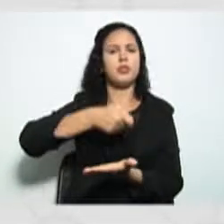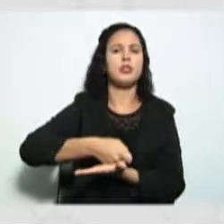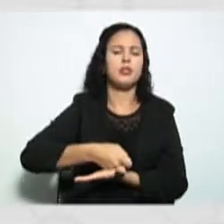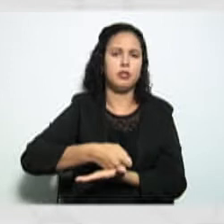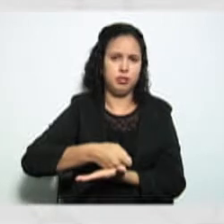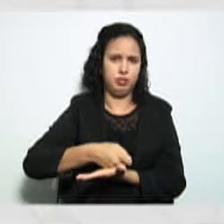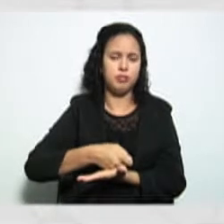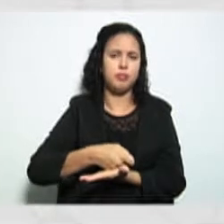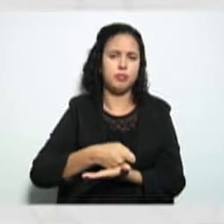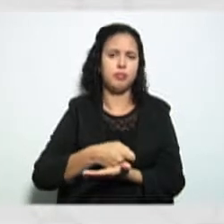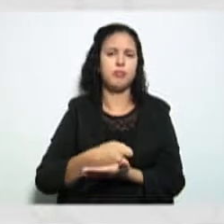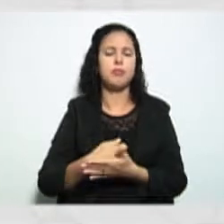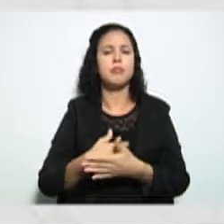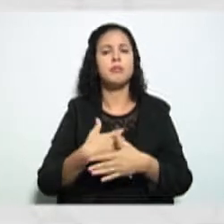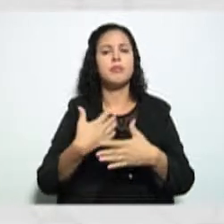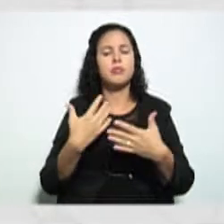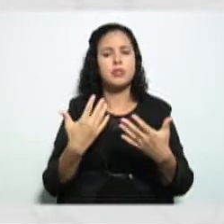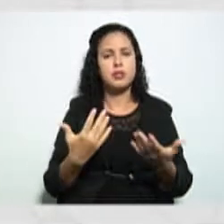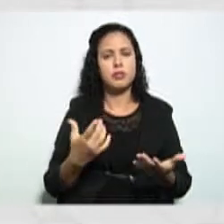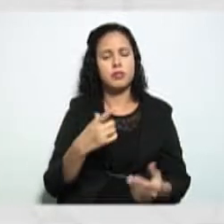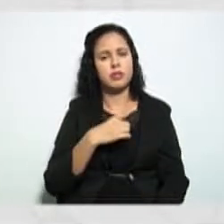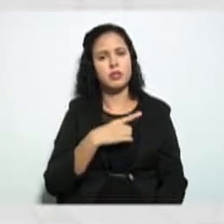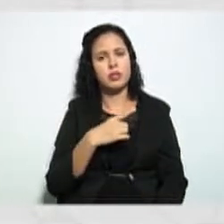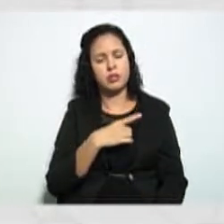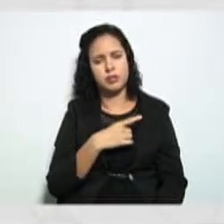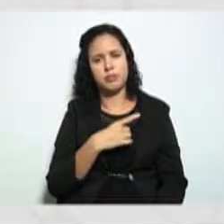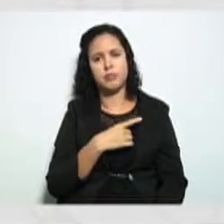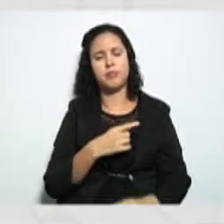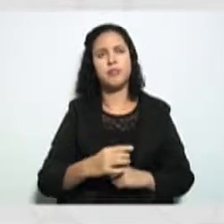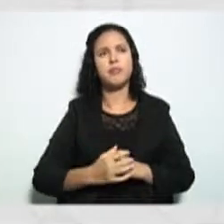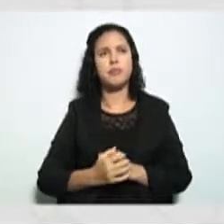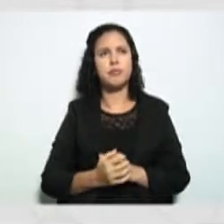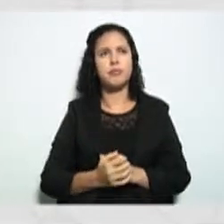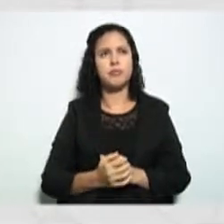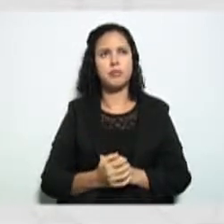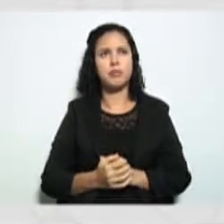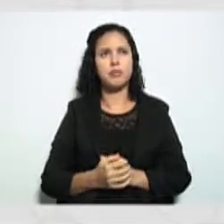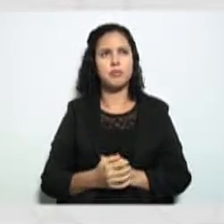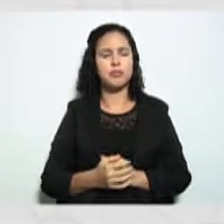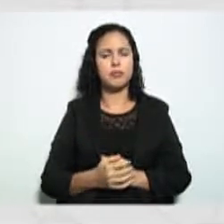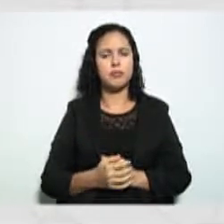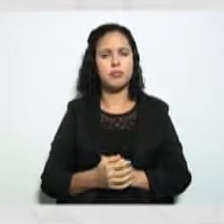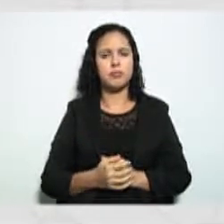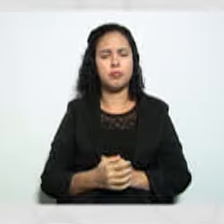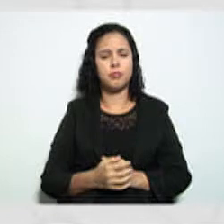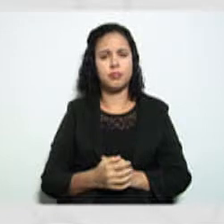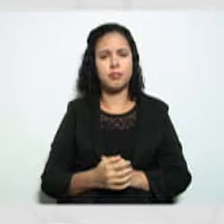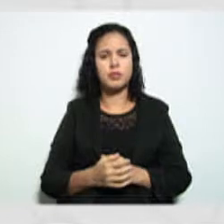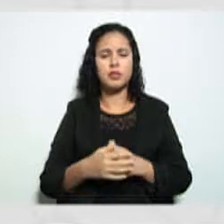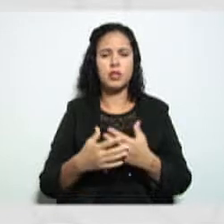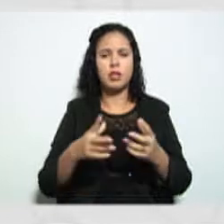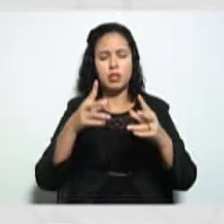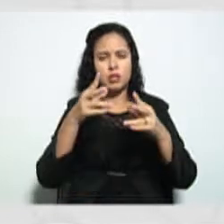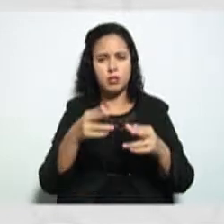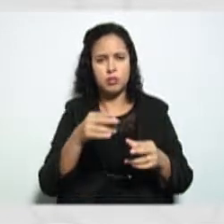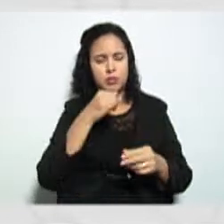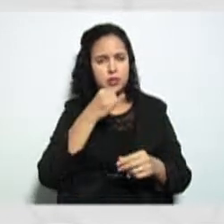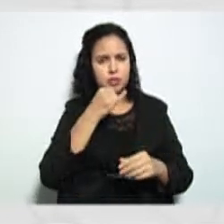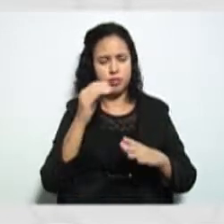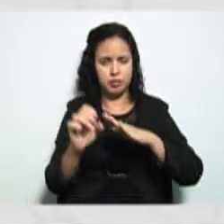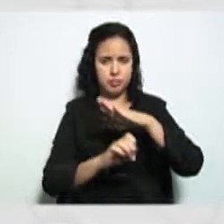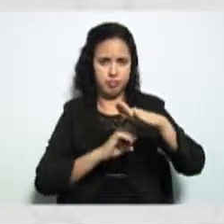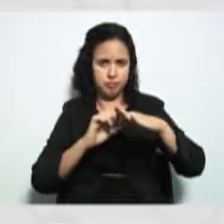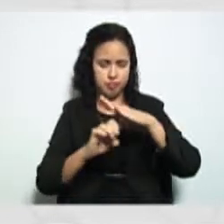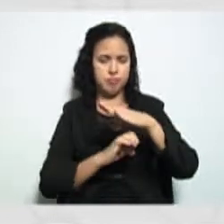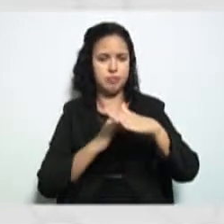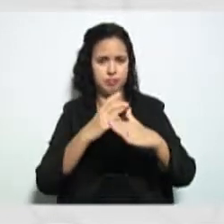sociedade anônima, igual o professor falou, a gente tem muitas vezes que os proprietários dessa empresa também retiram um prolabore, que é equivalente a um salário, mas é do proprietário